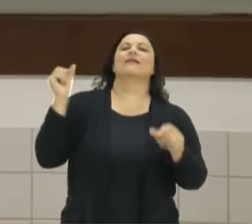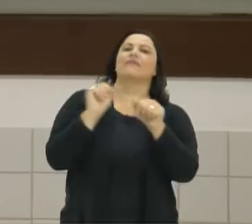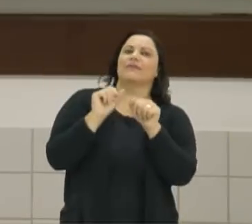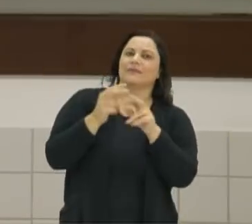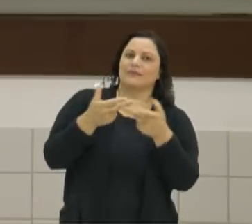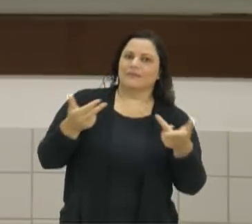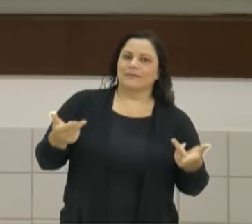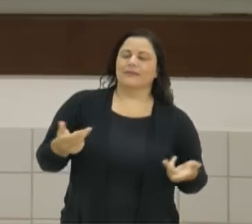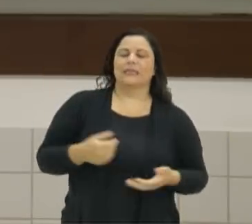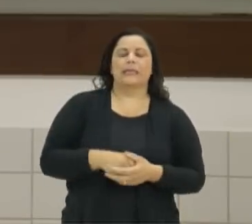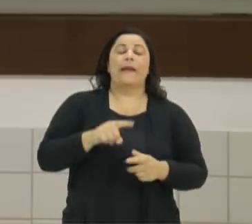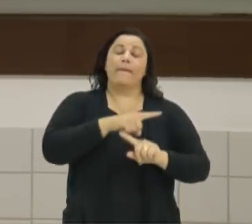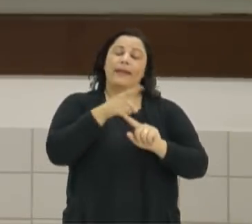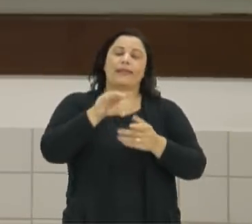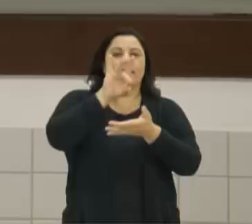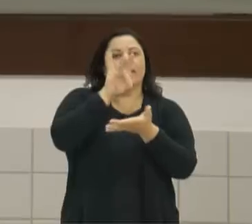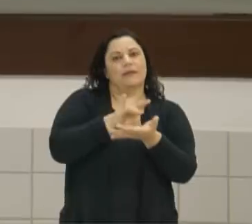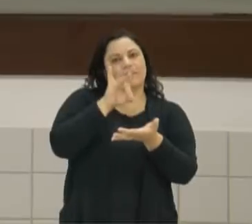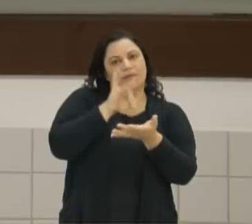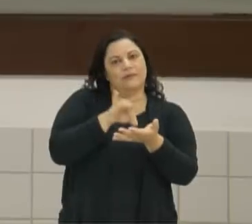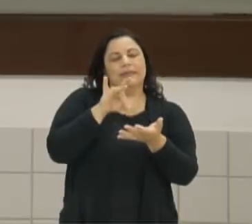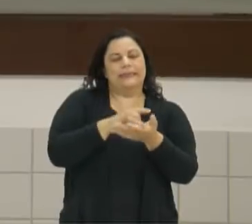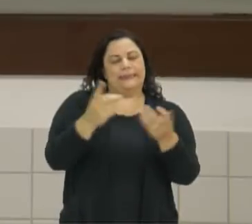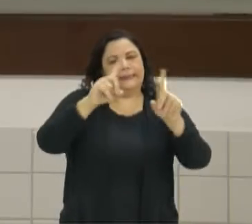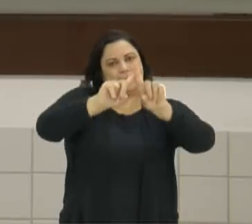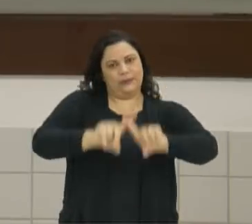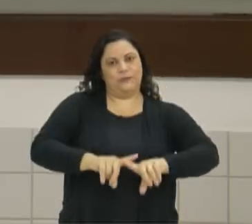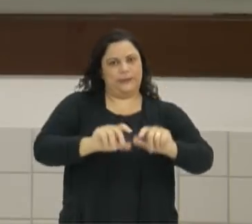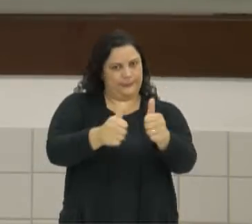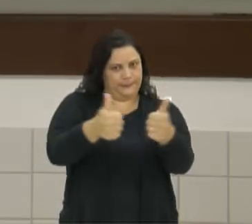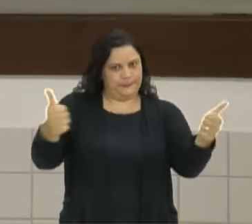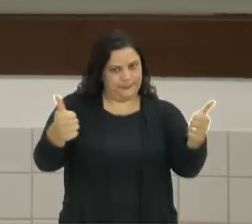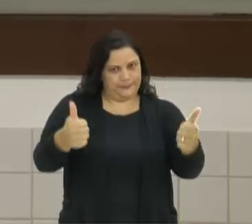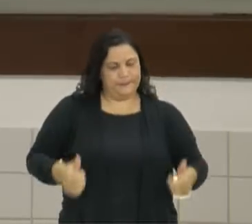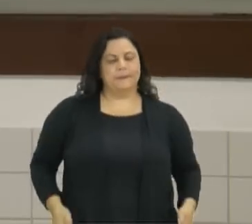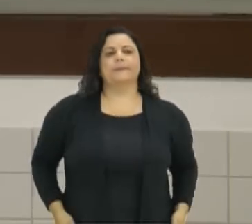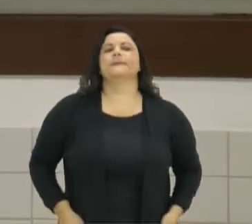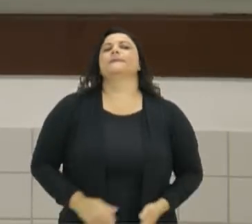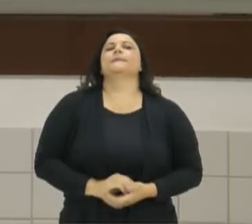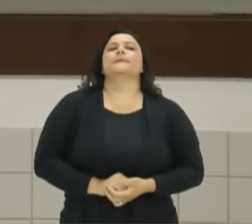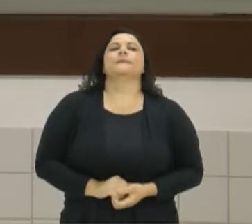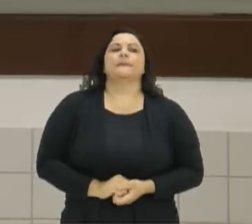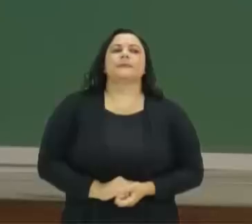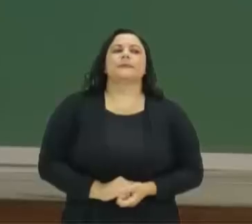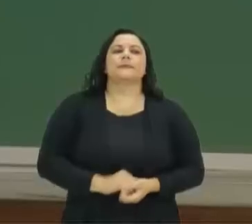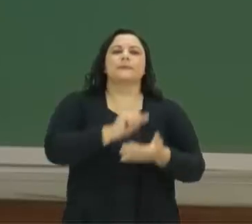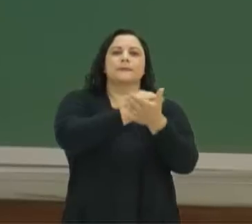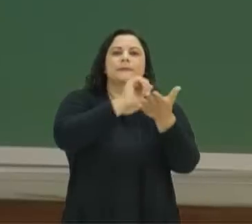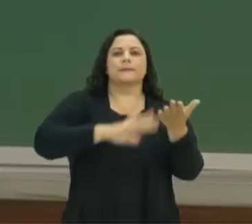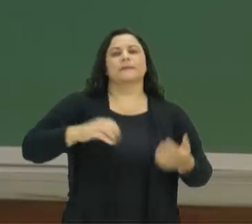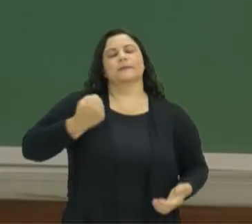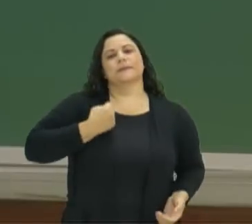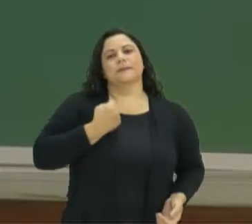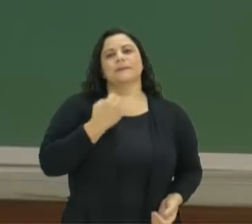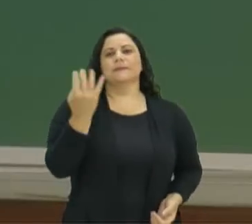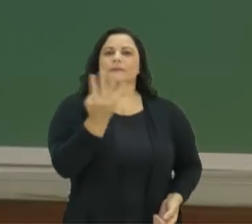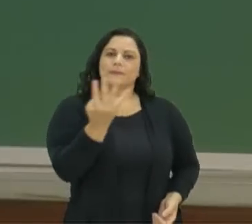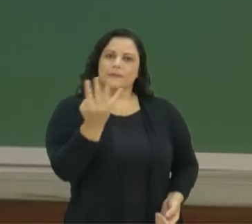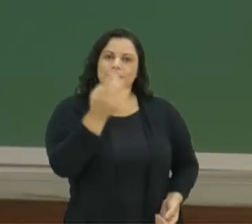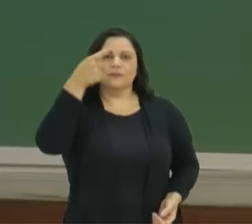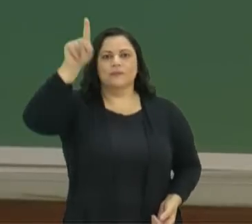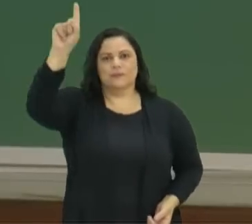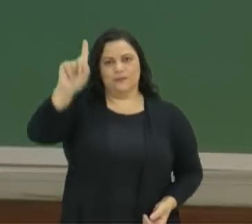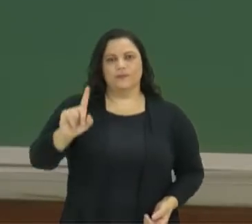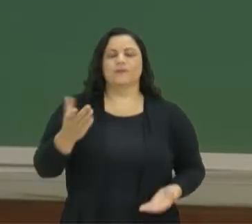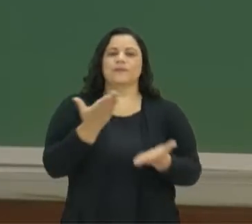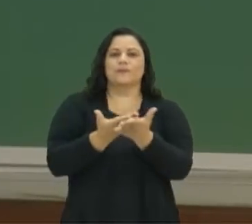mas não são oficiais das provas de natação, beleza? Então, 4º exercício, nosso último